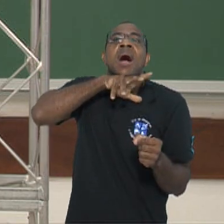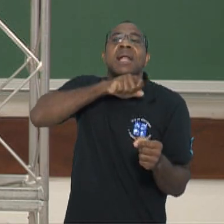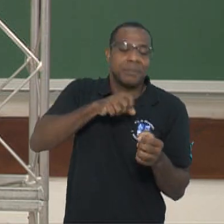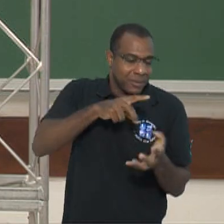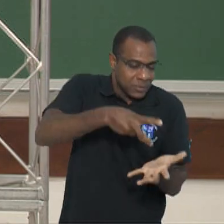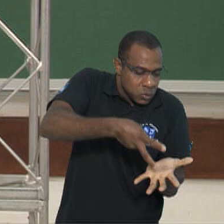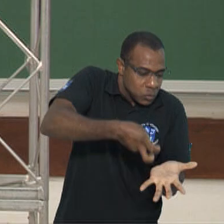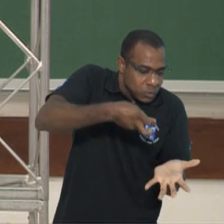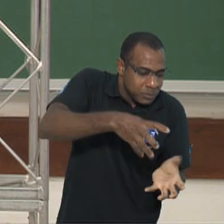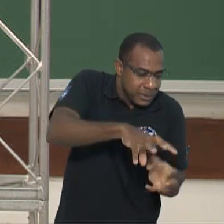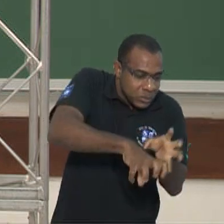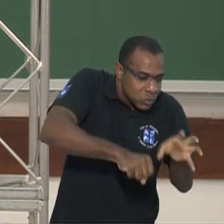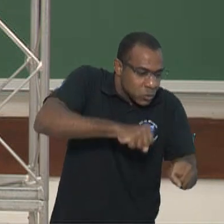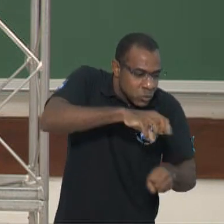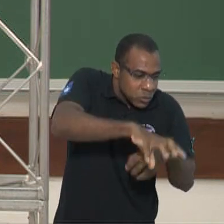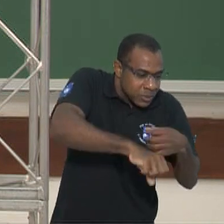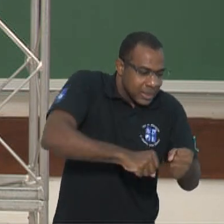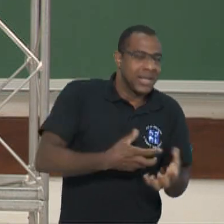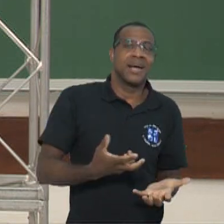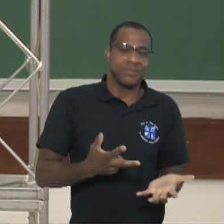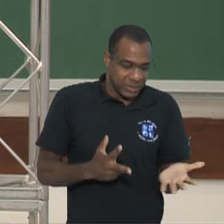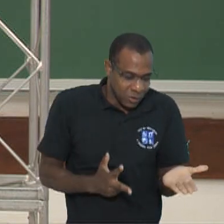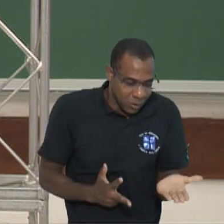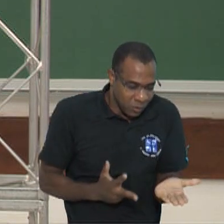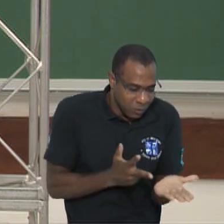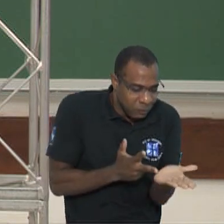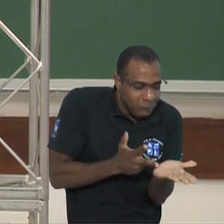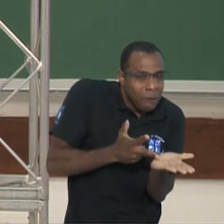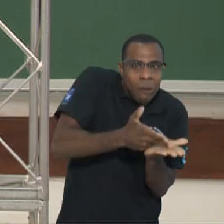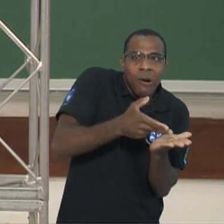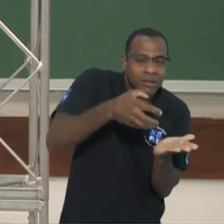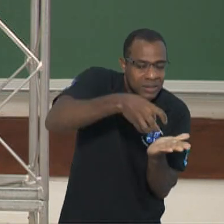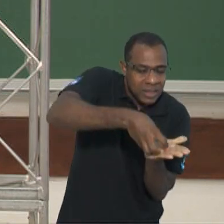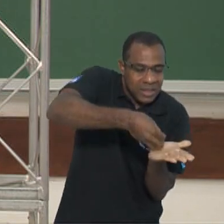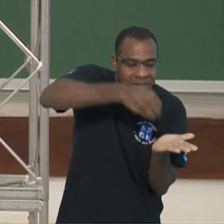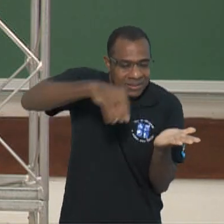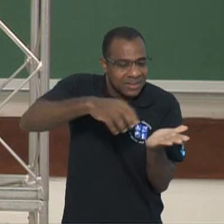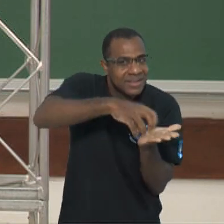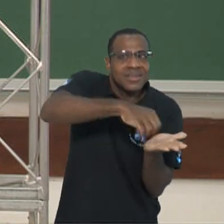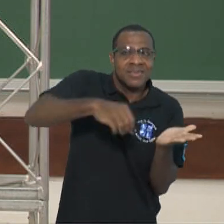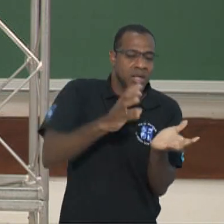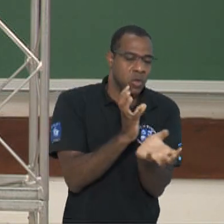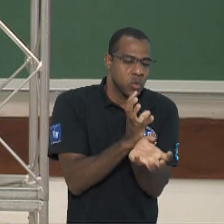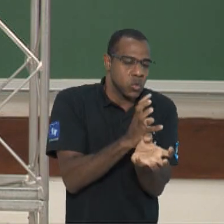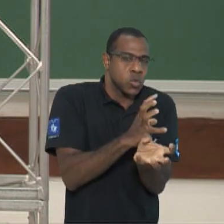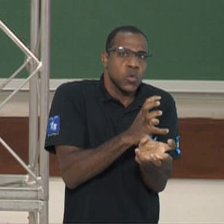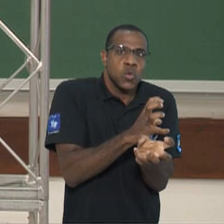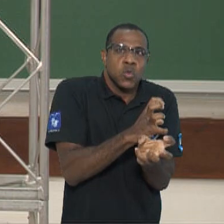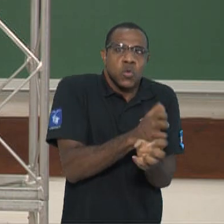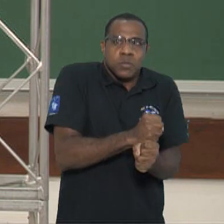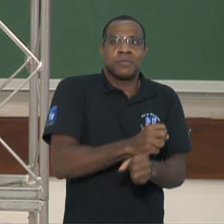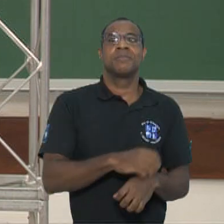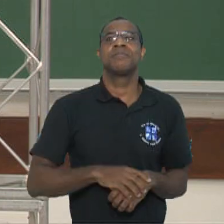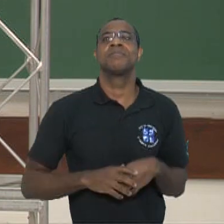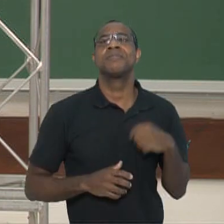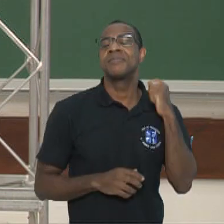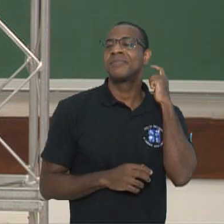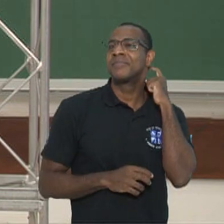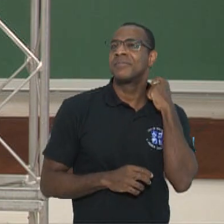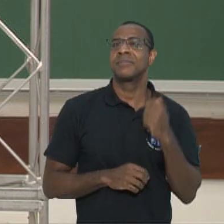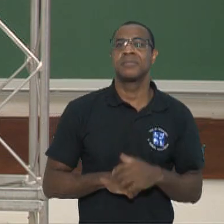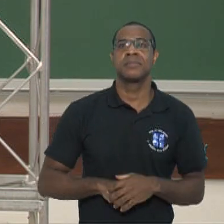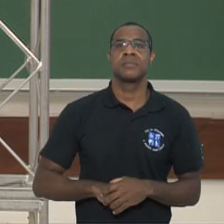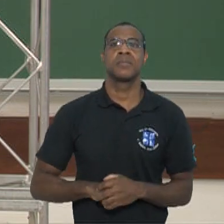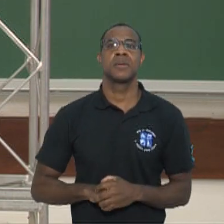líquido. Sangue, gordura, sais minerais, tudo que tiver de líquido no nosso corpo, porque é ele que entra em processo de putrefação